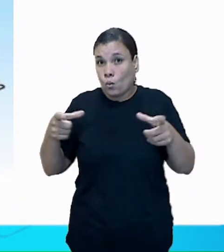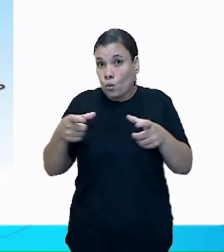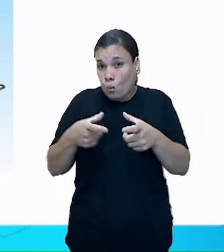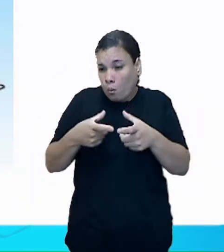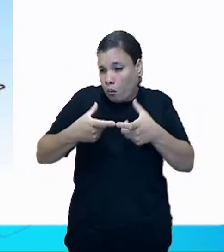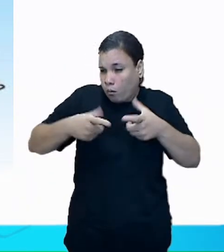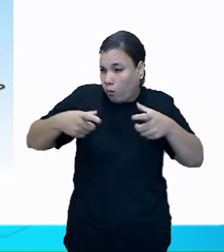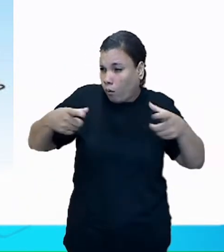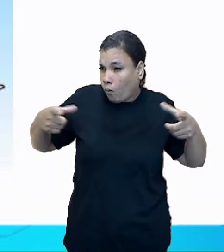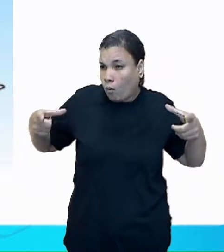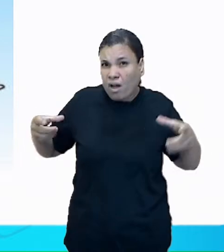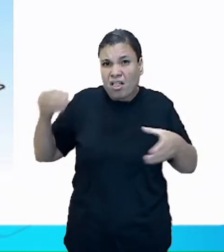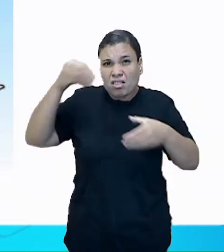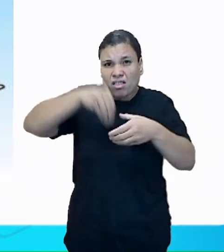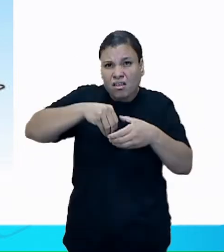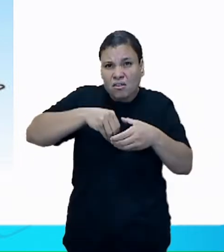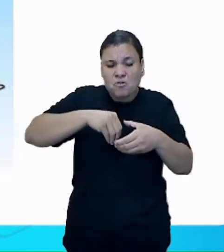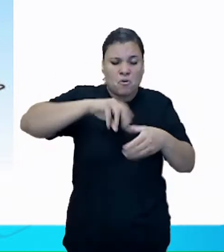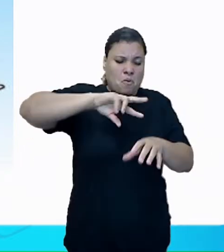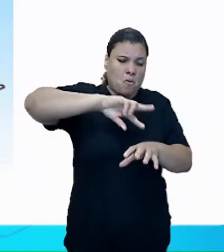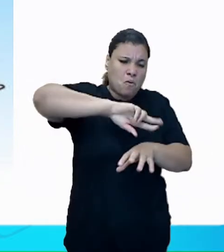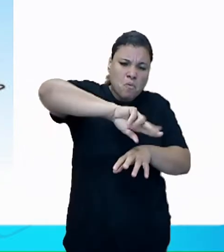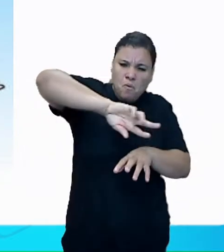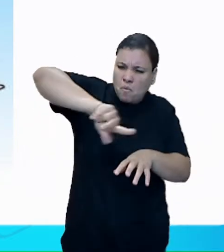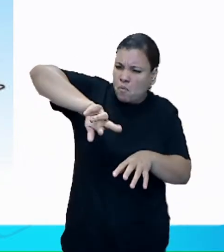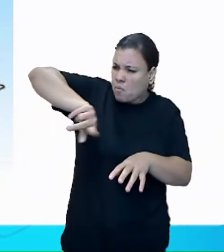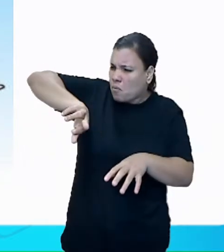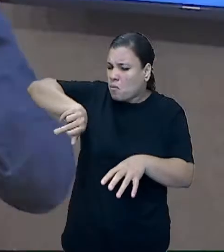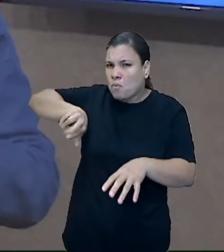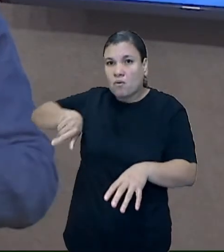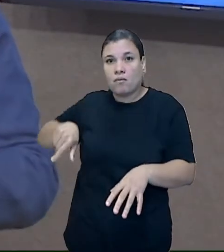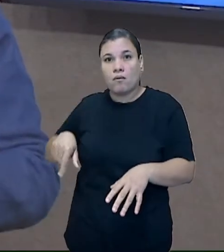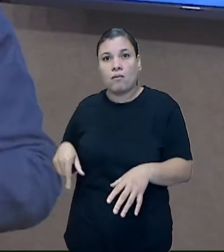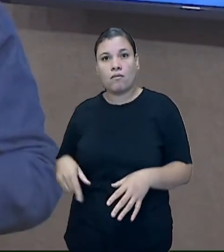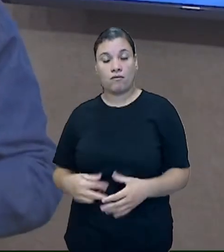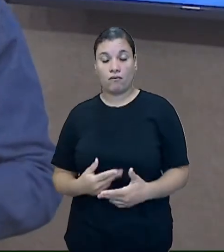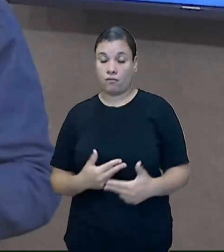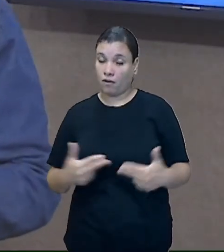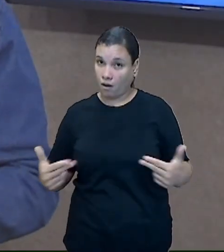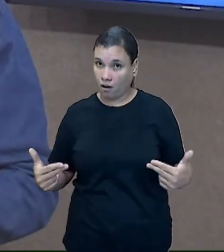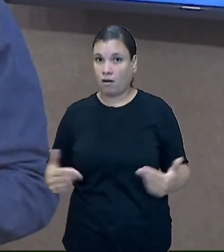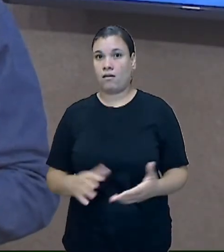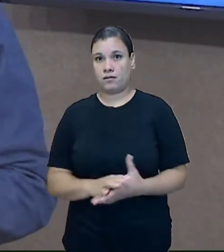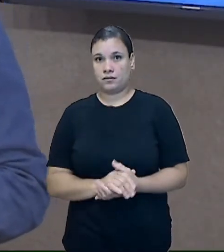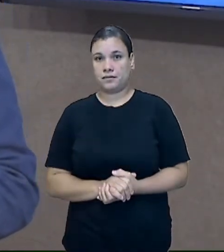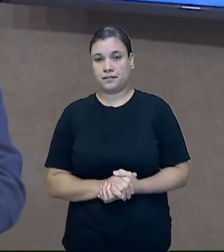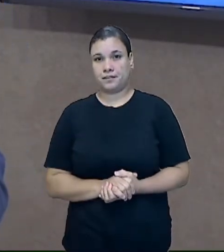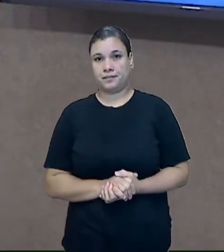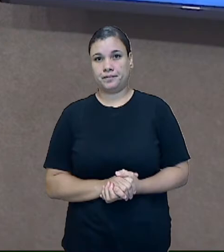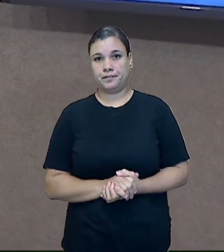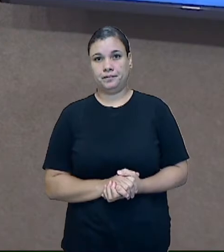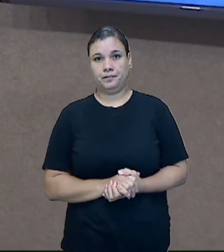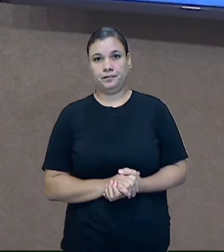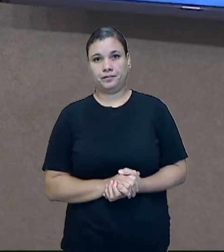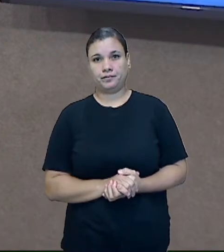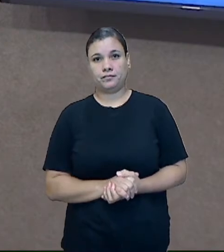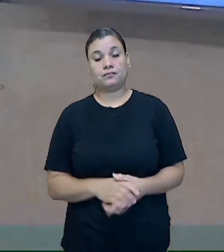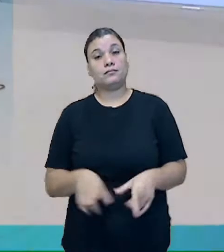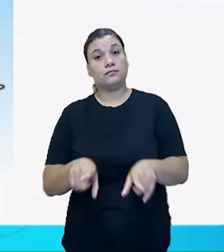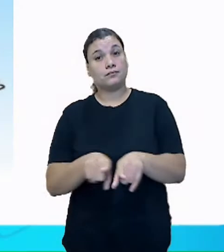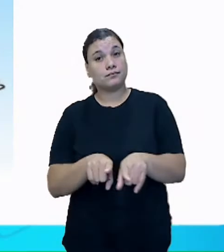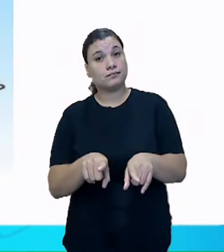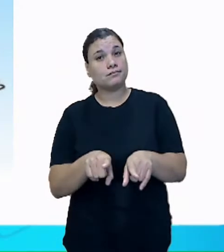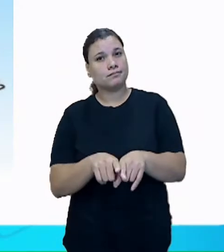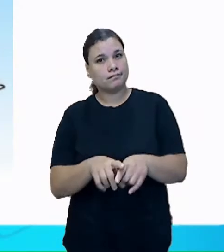ter várias espécies dentro deste grupo. Uma outra coisa, como que a